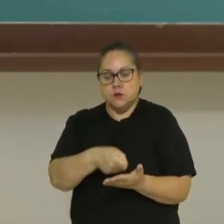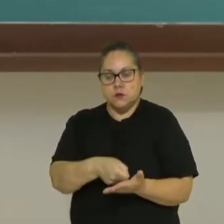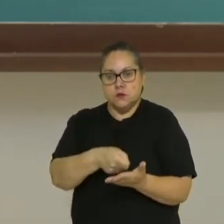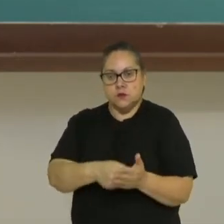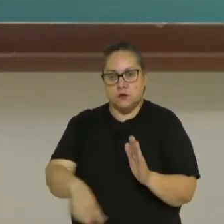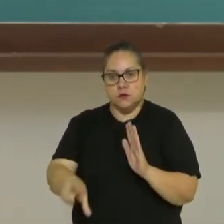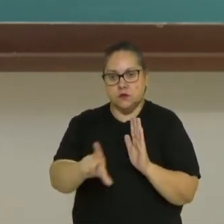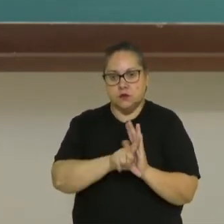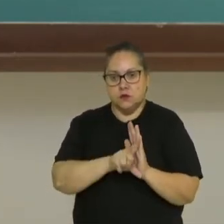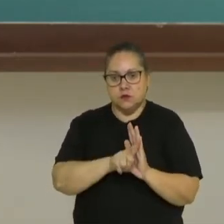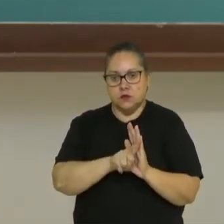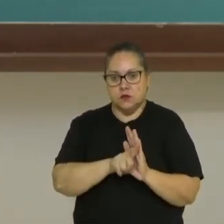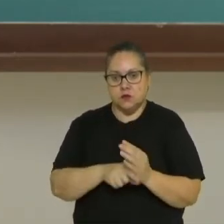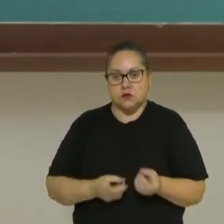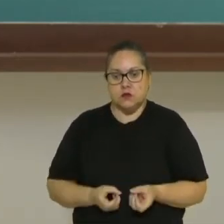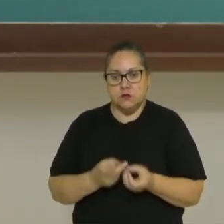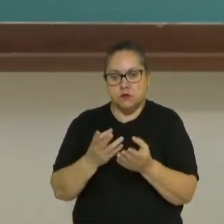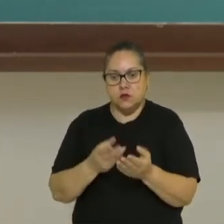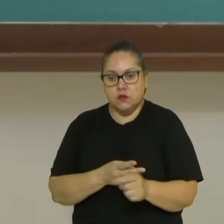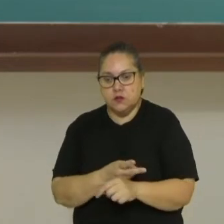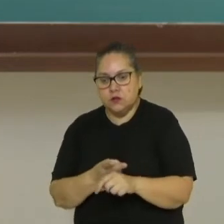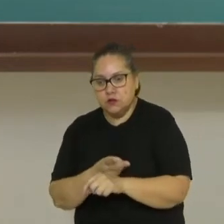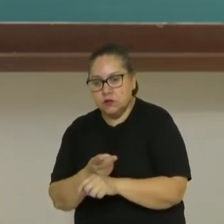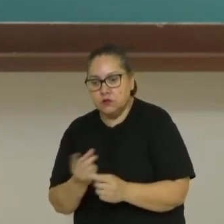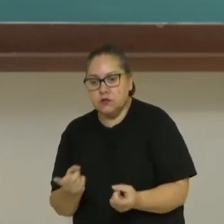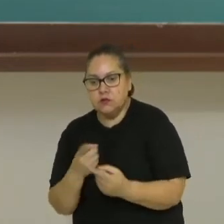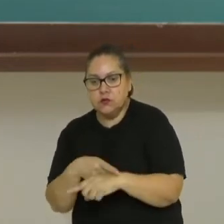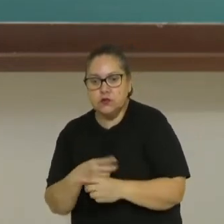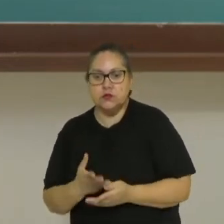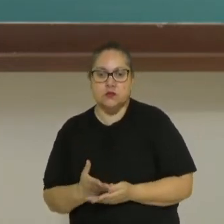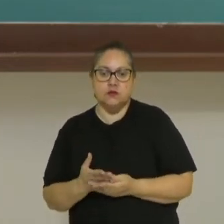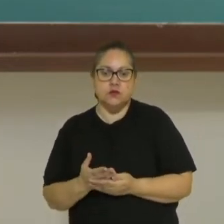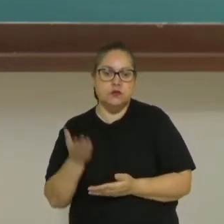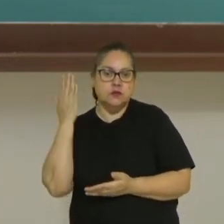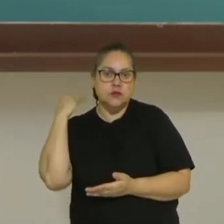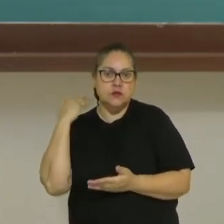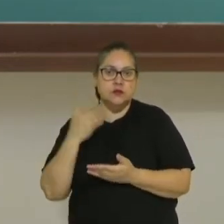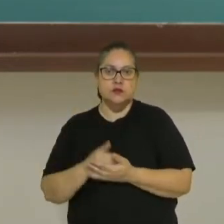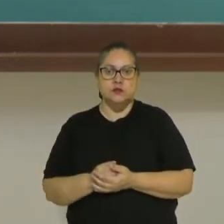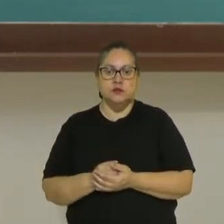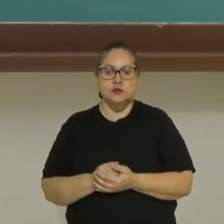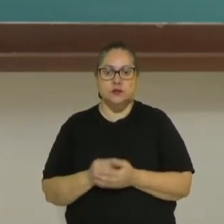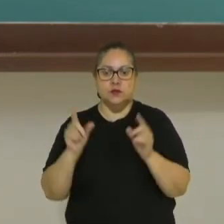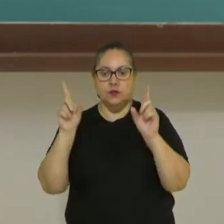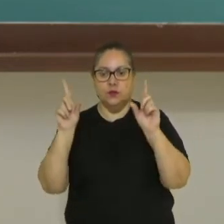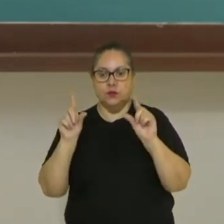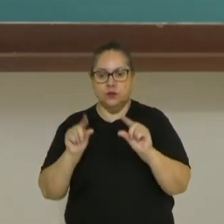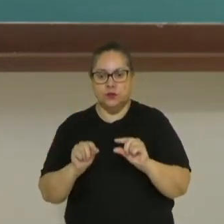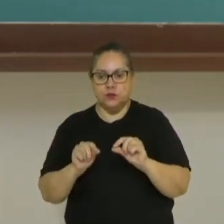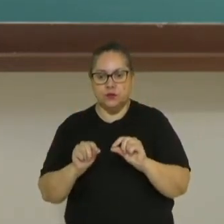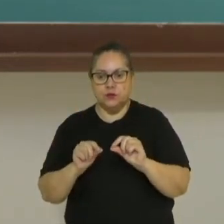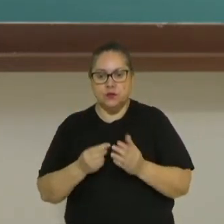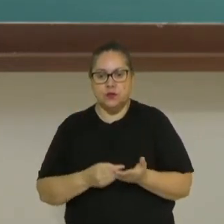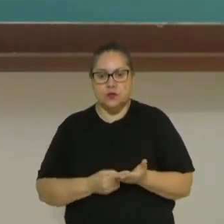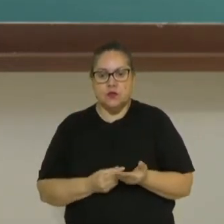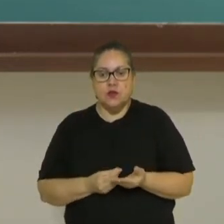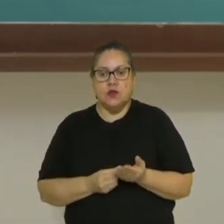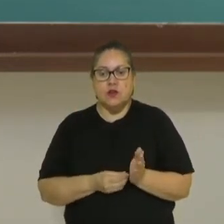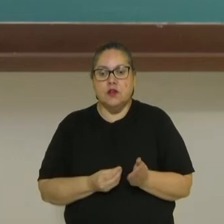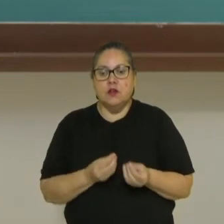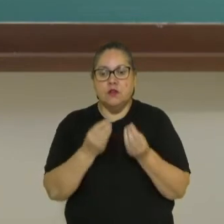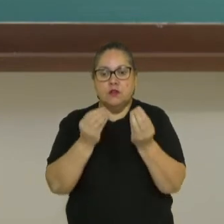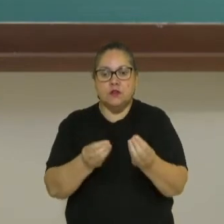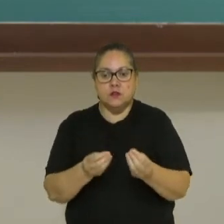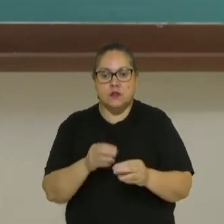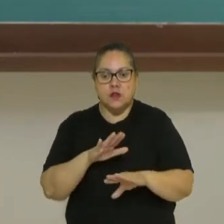lei da oferta e procura de uma forma contrária ao que foi feito no passado, diminuindo a oferta, deixando com que a